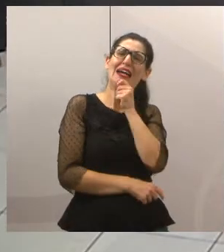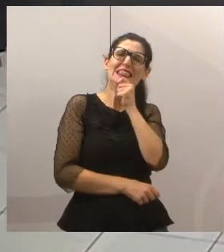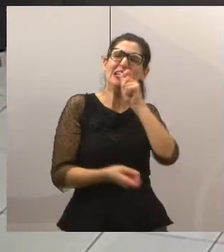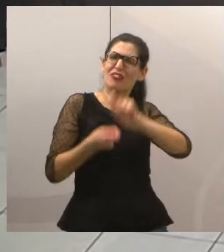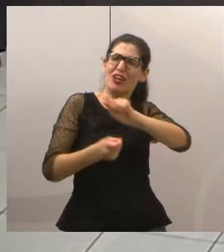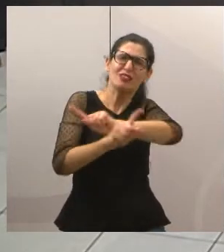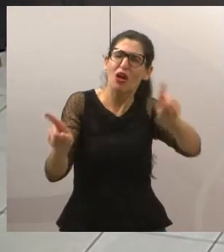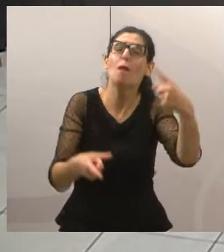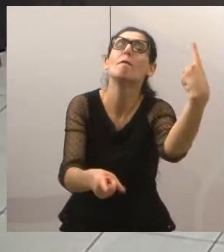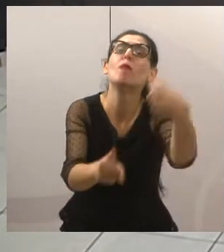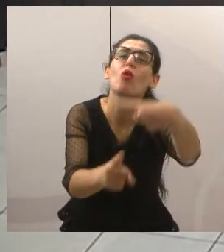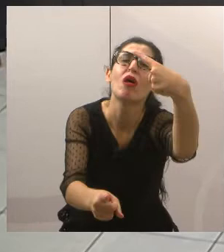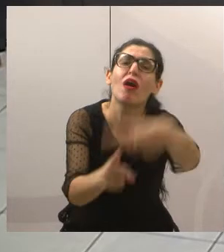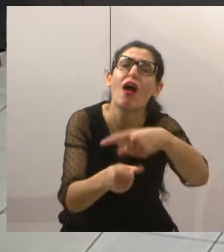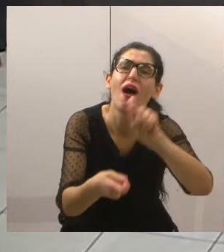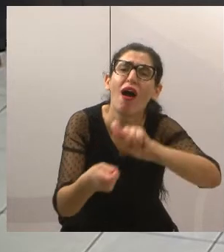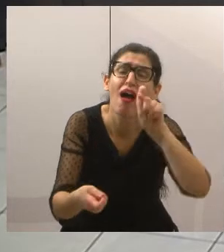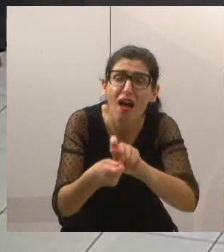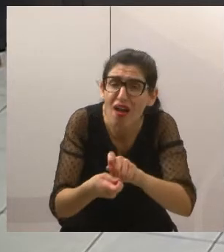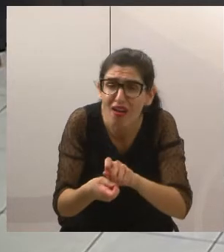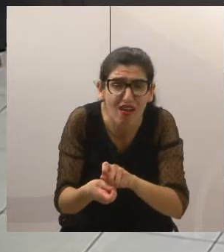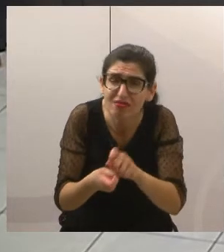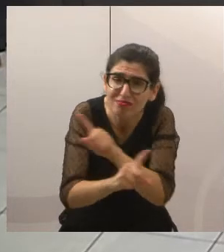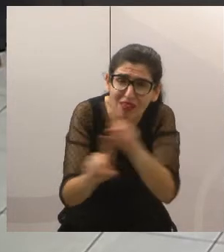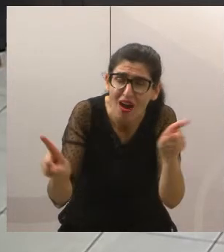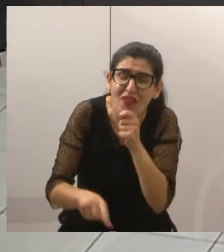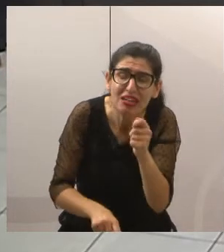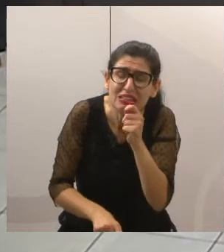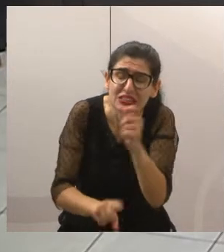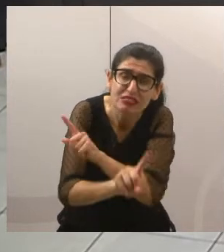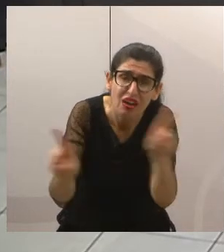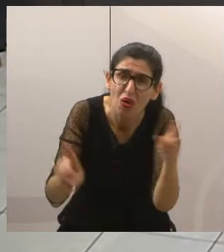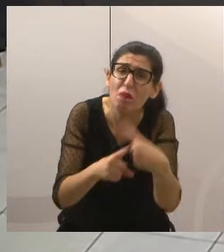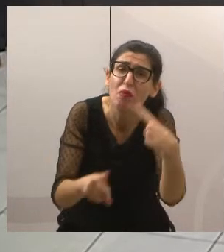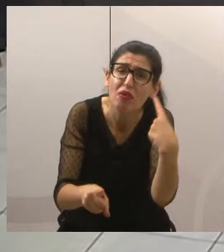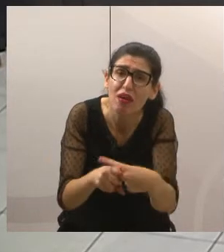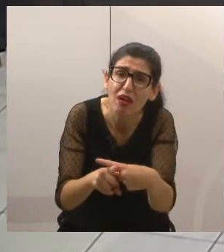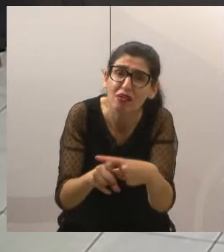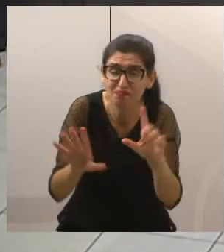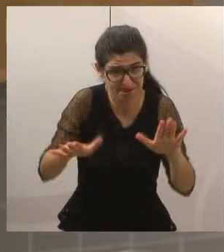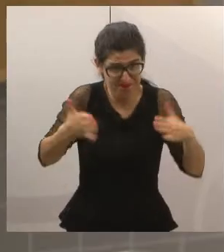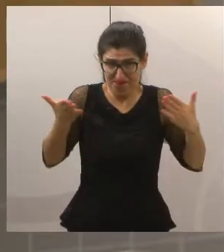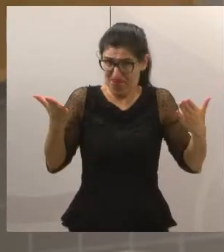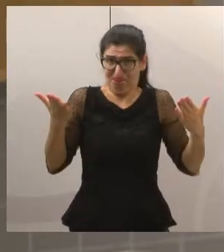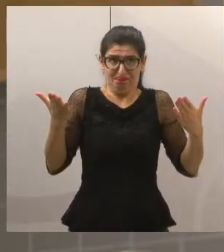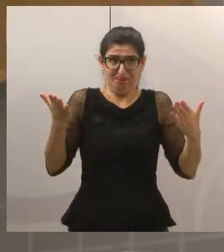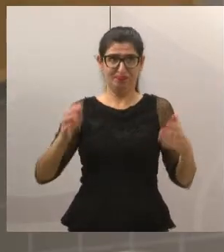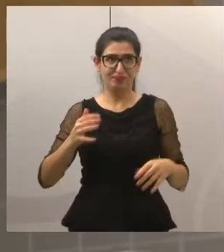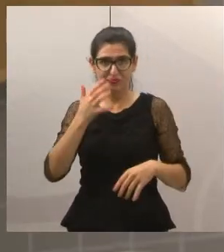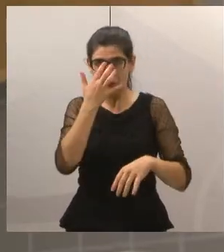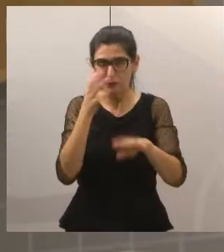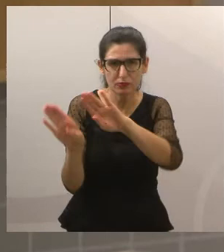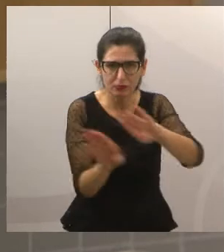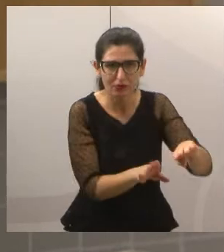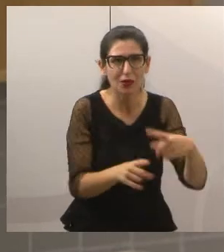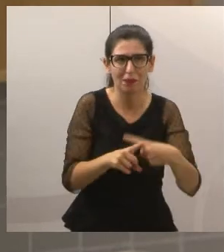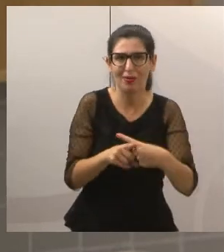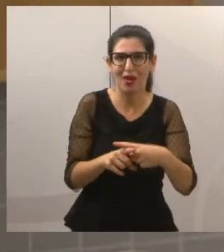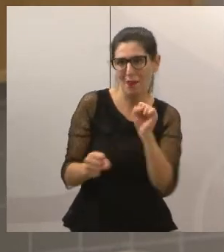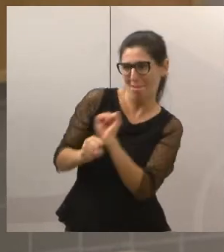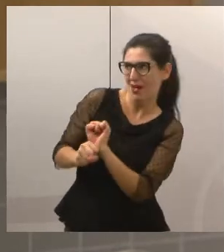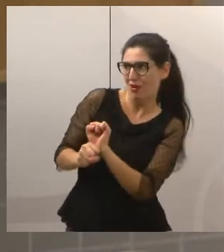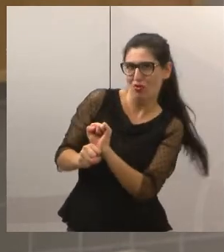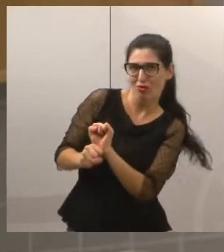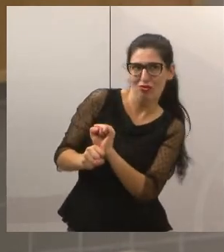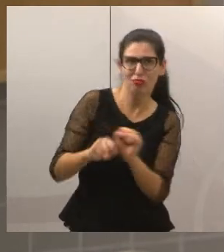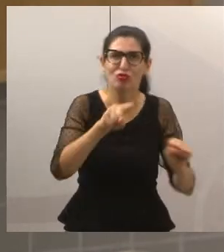a gente... Tanto vocês passaram isso, né, que vocês pararam ela ali no meio... Por questões... Vocês